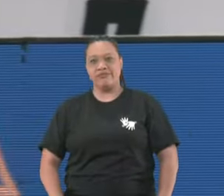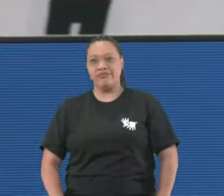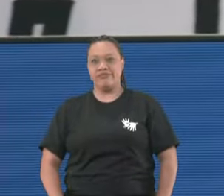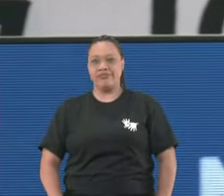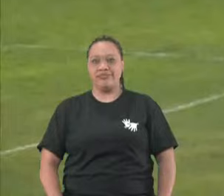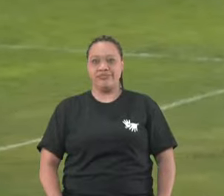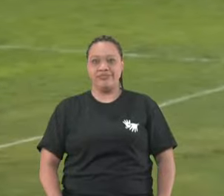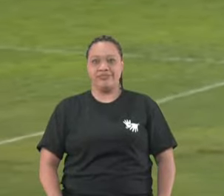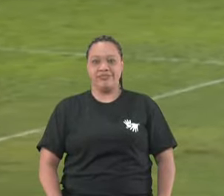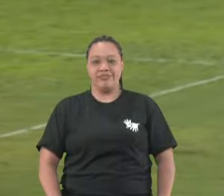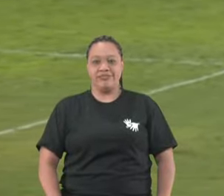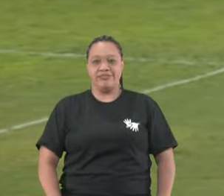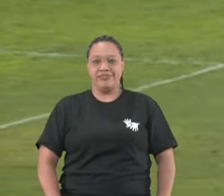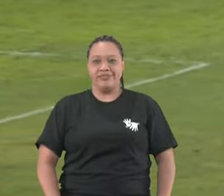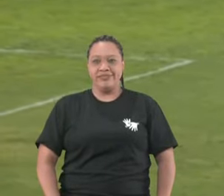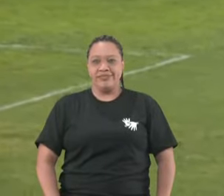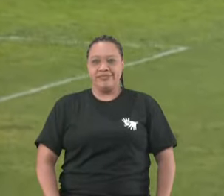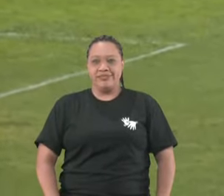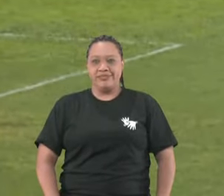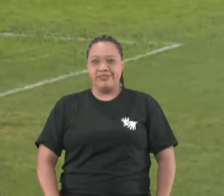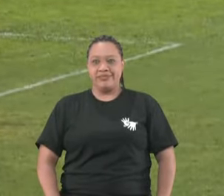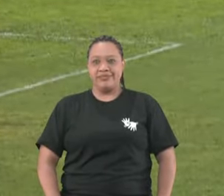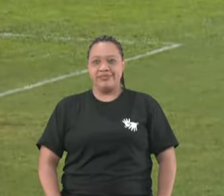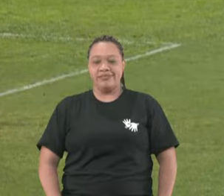Vamos! Não deixa cair!